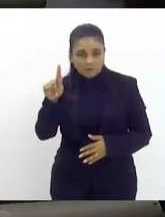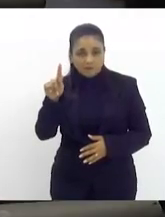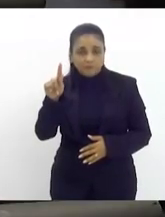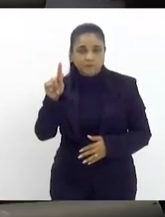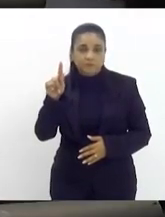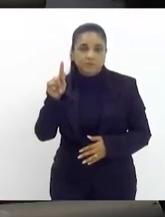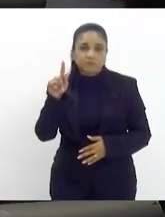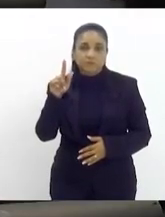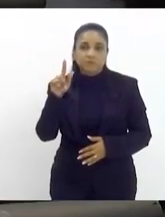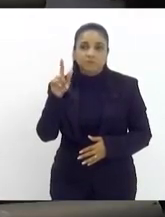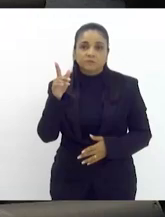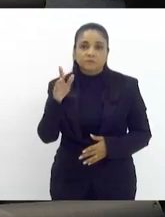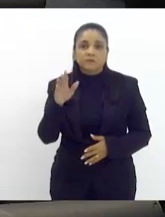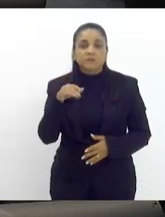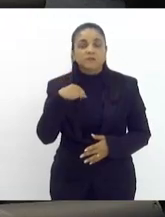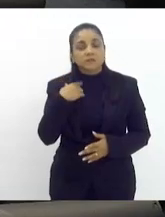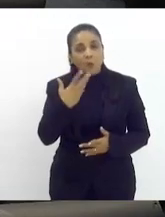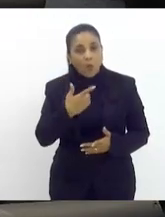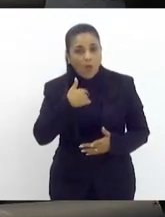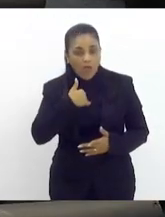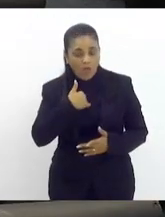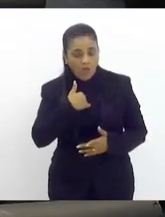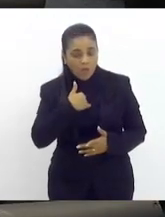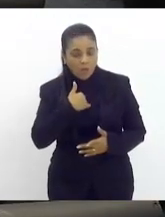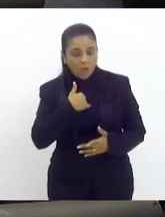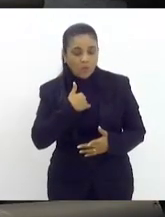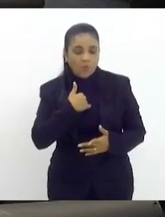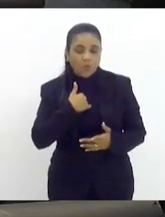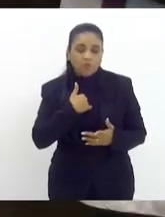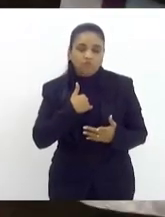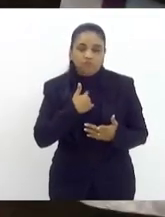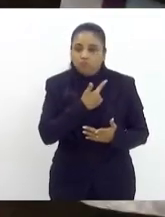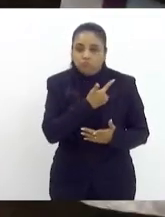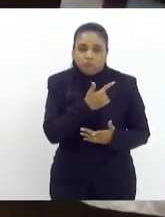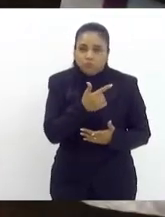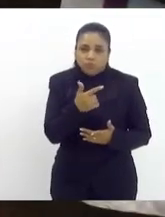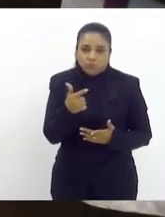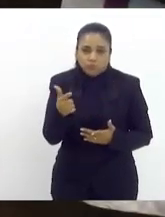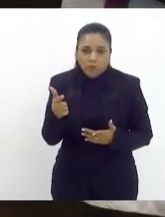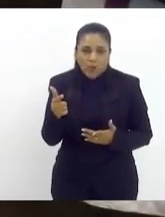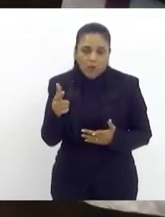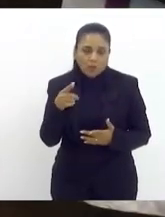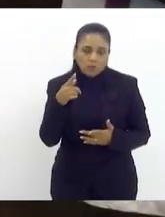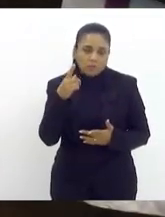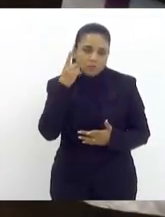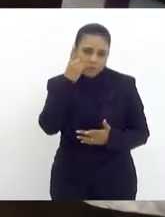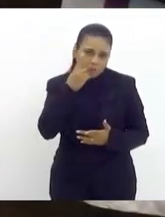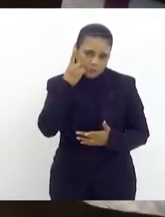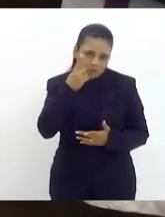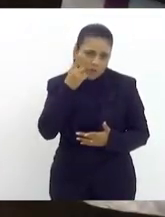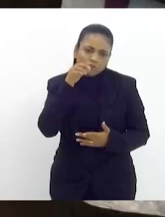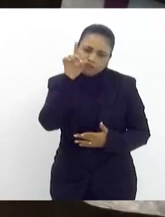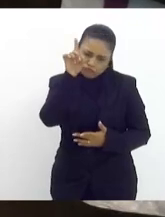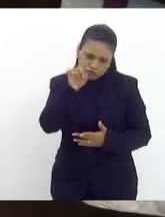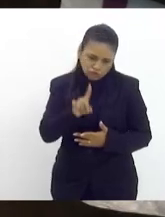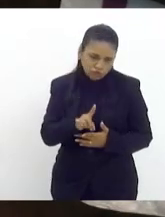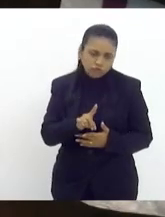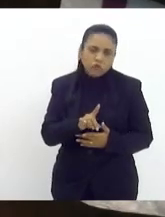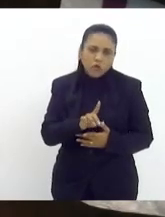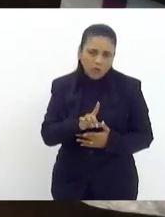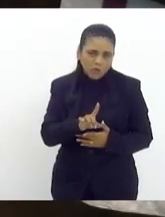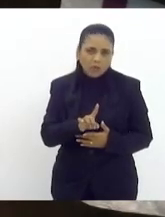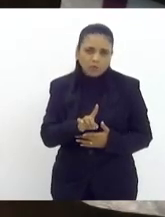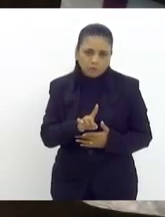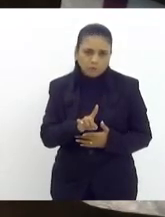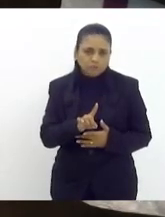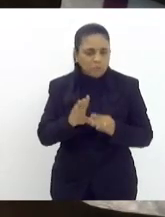estão ausentes. Mas eu não tenho nada a obstacular, senhor presidente, porque o deputado tem direito a fazer as